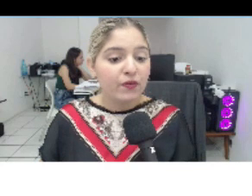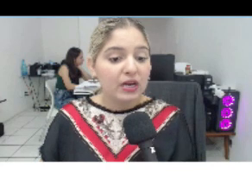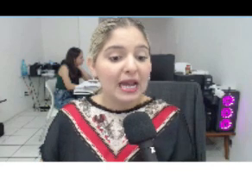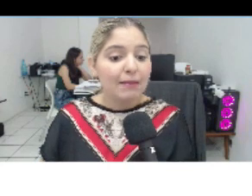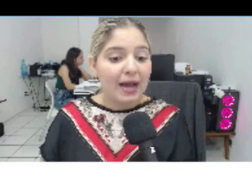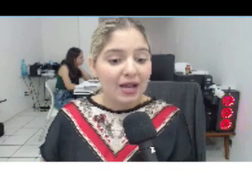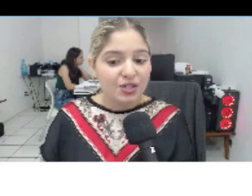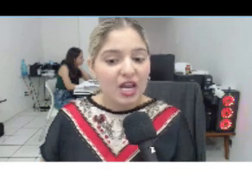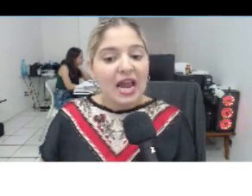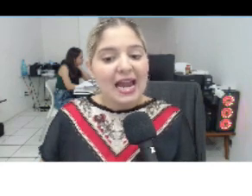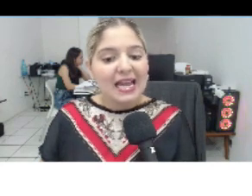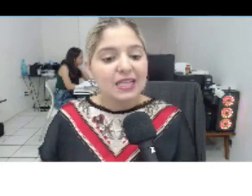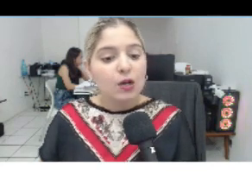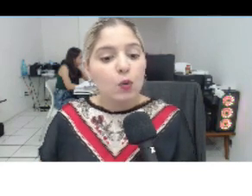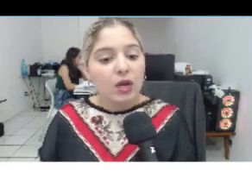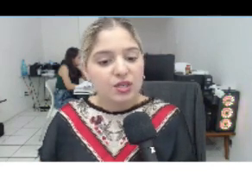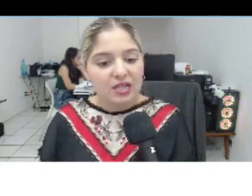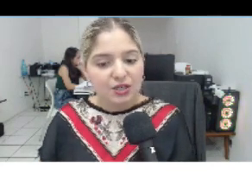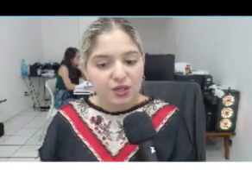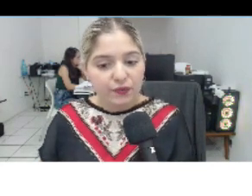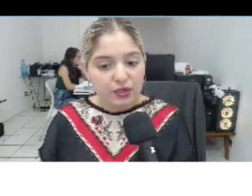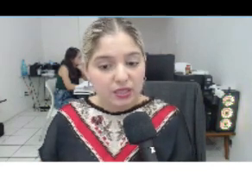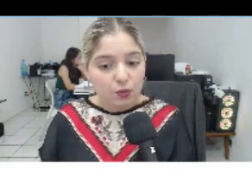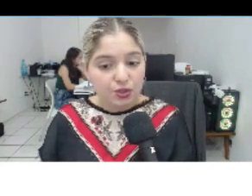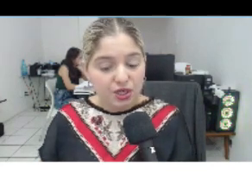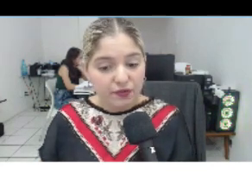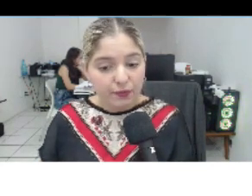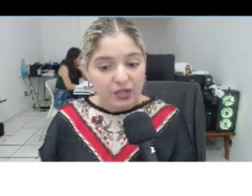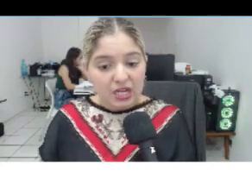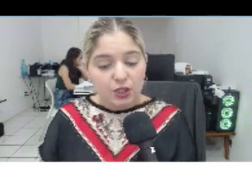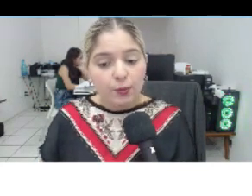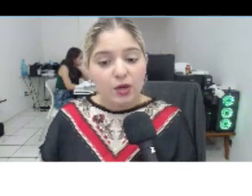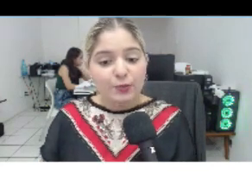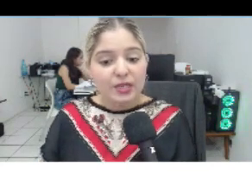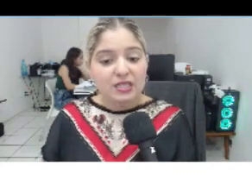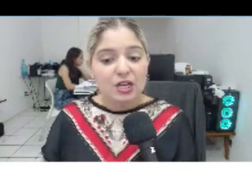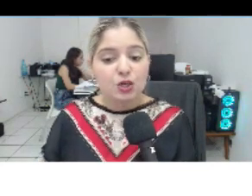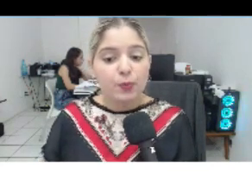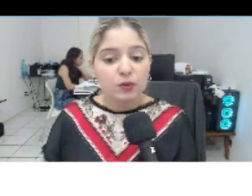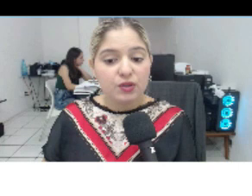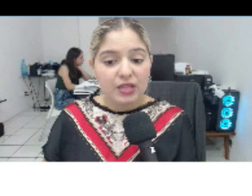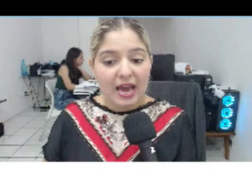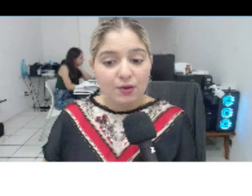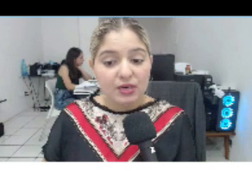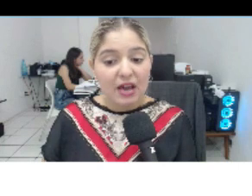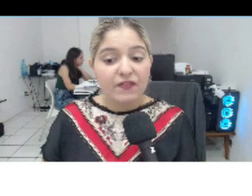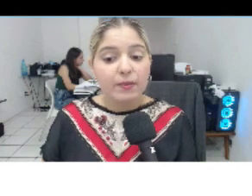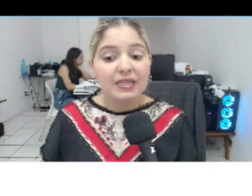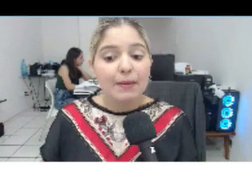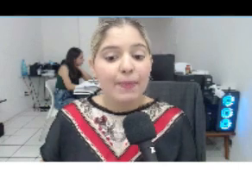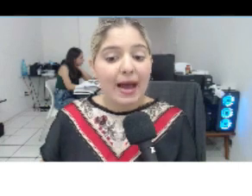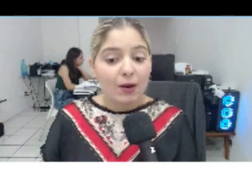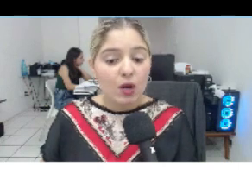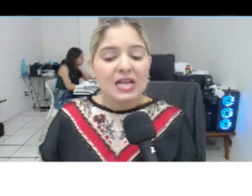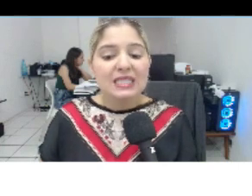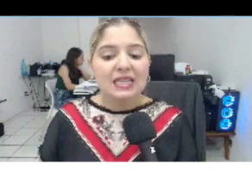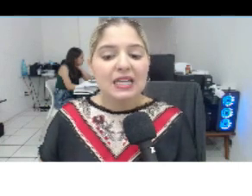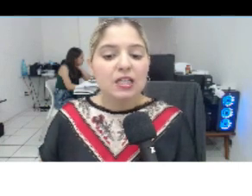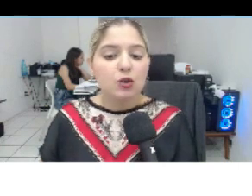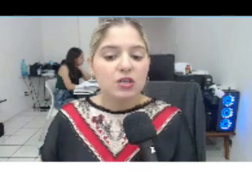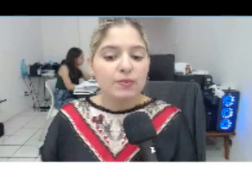antecipada e provoca embate entre o Legislativo e o Executivo. E sobre o ex-presidente Bolsonaro, que afirma ter